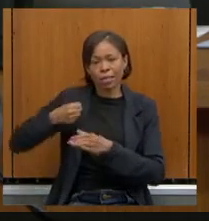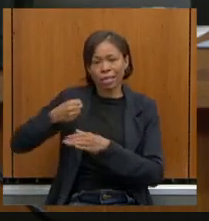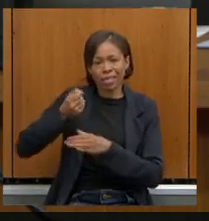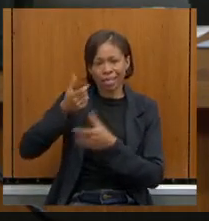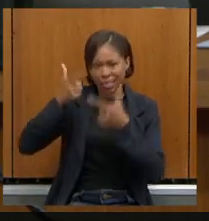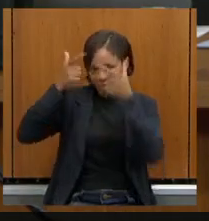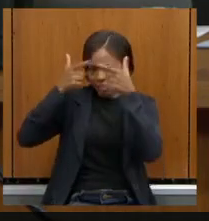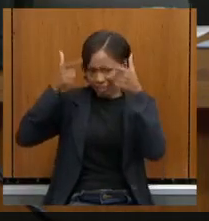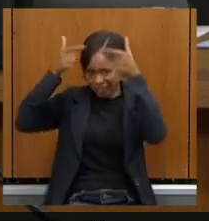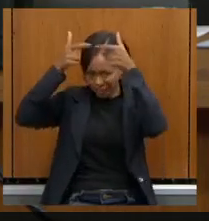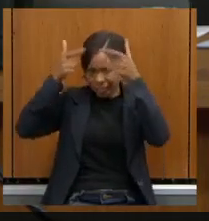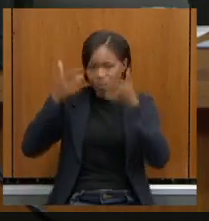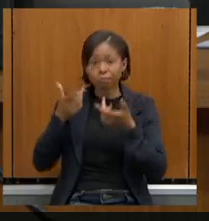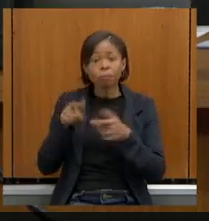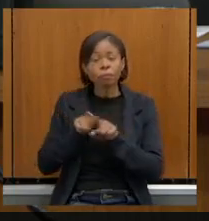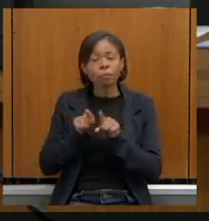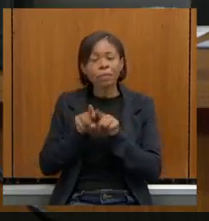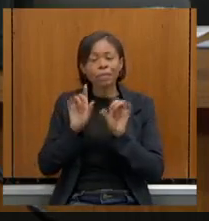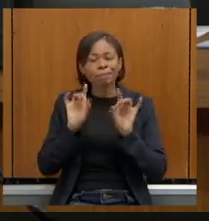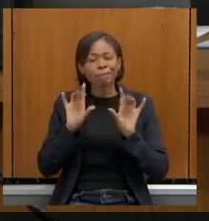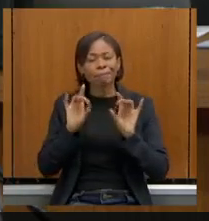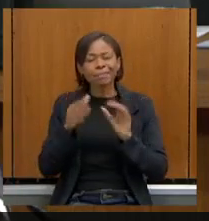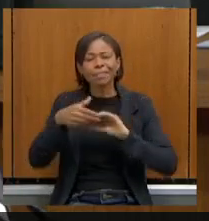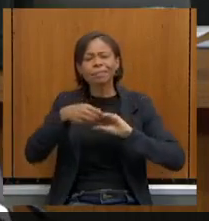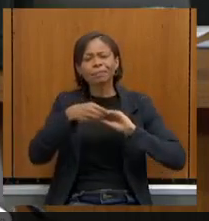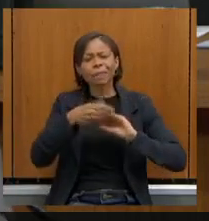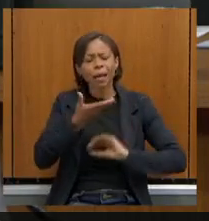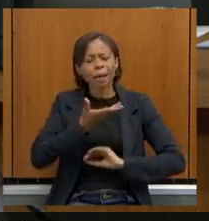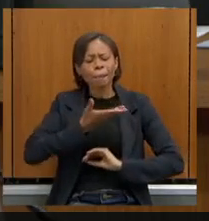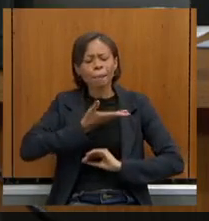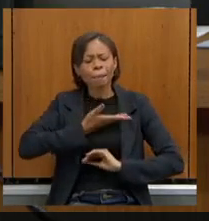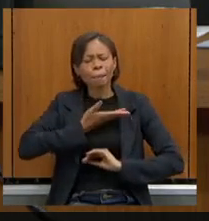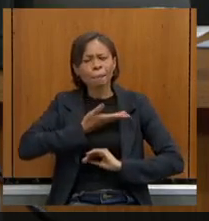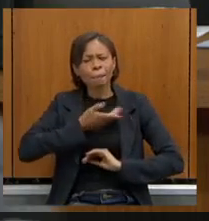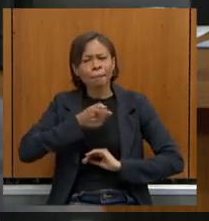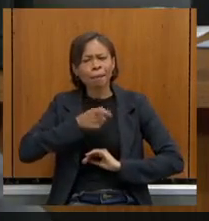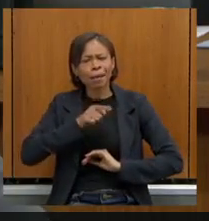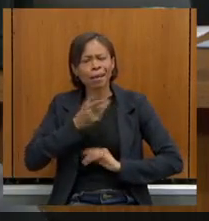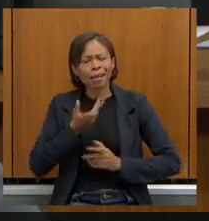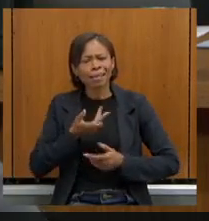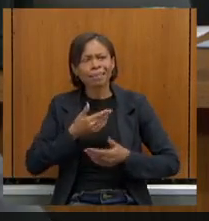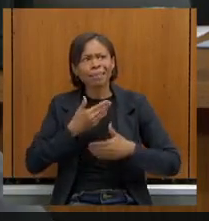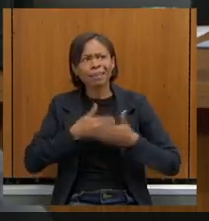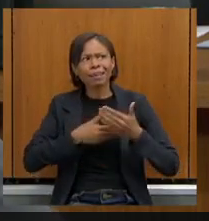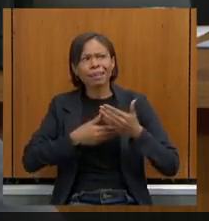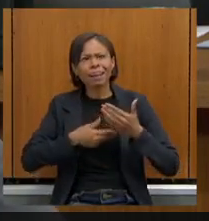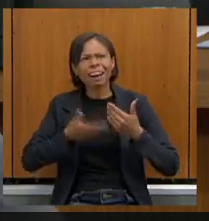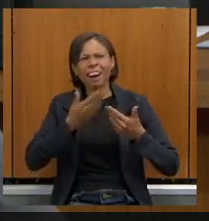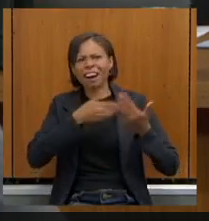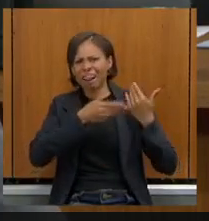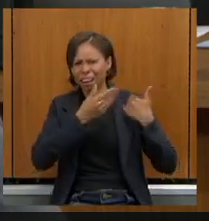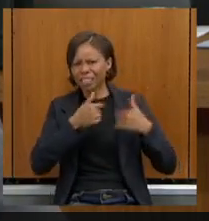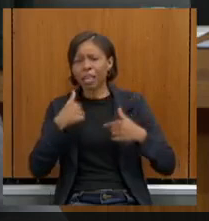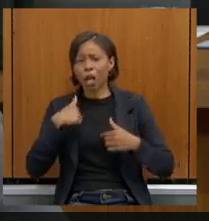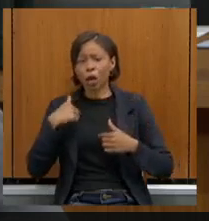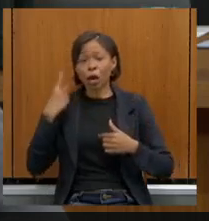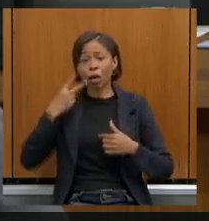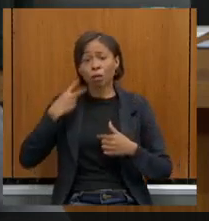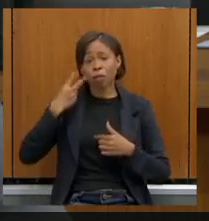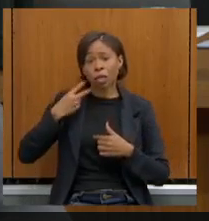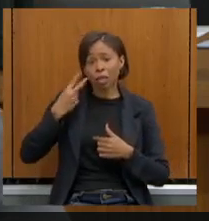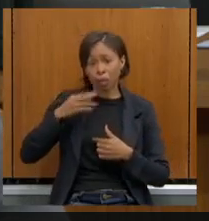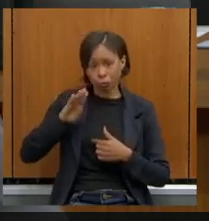Quero cumprimentar também de maneira especial um grande amigo que a gente construiu essa amizade quando fui vereador aqui na capital, em Belo